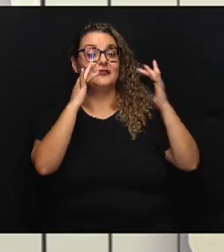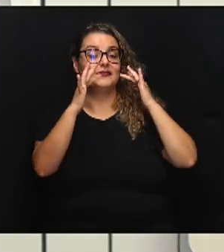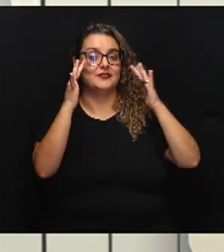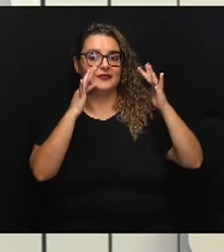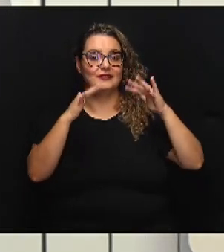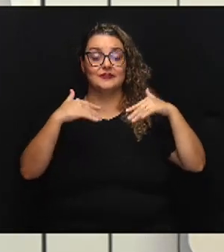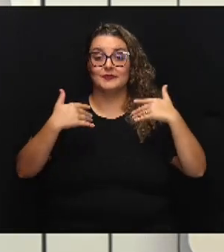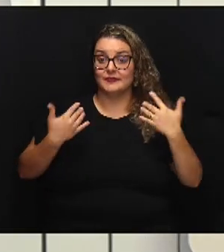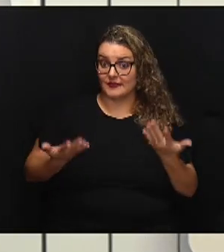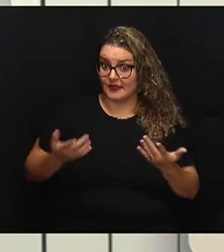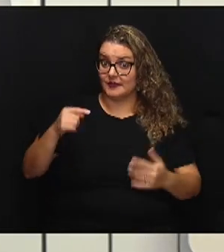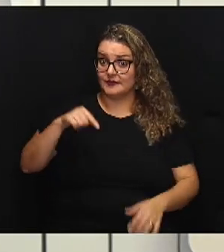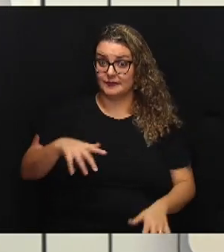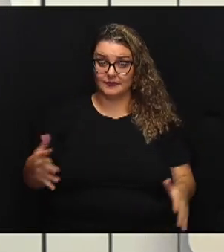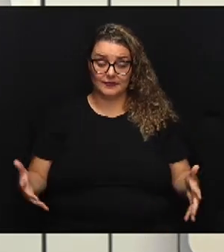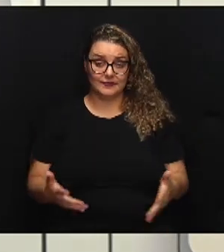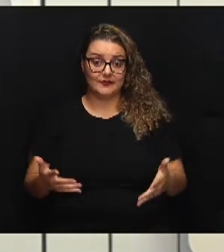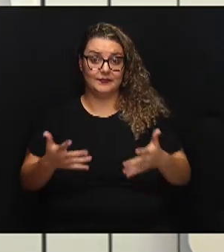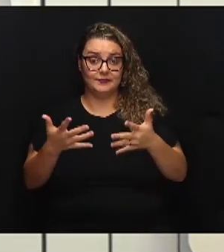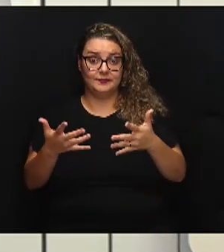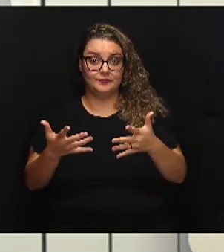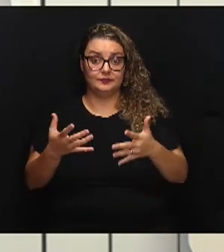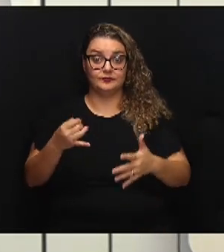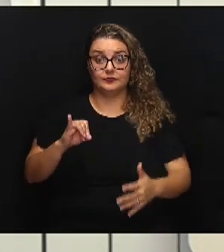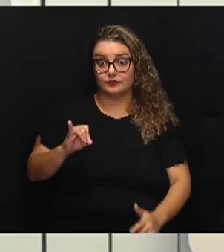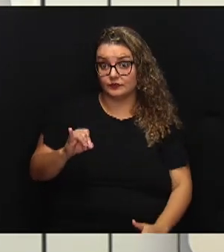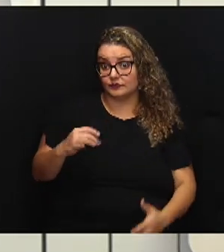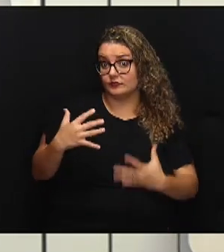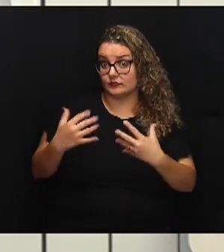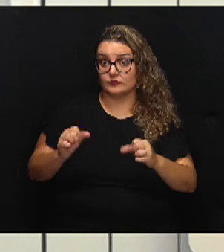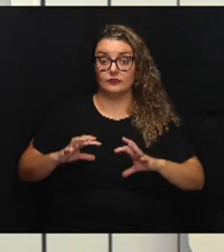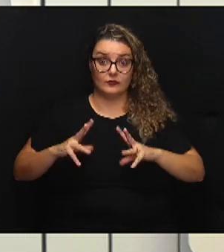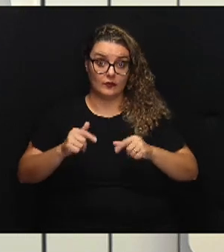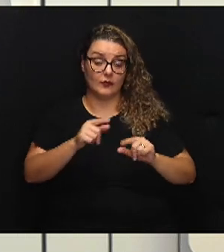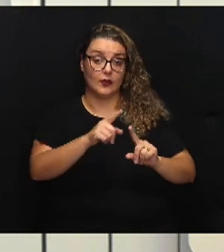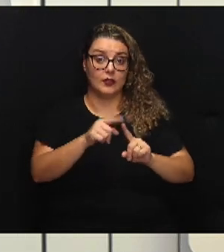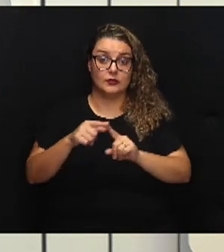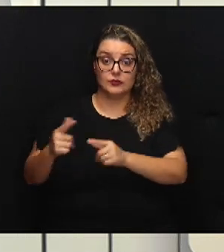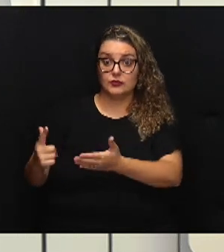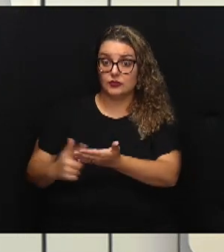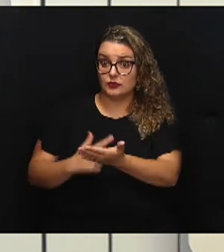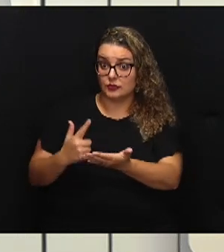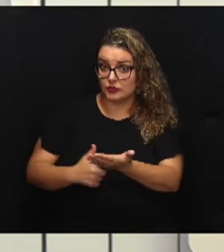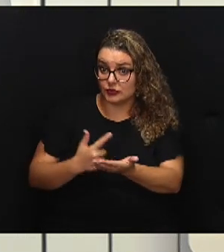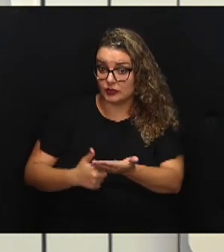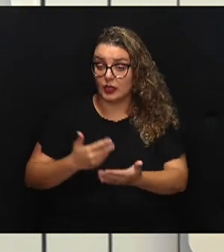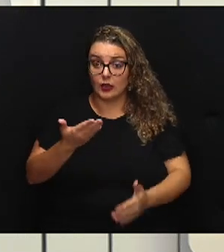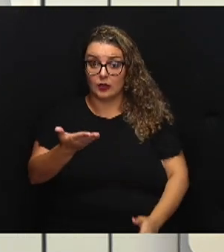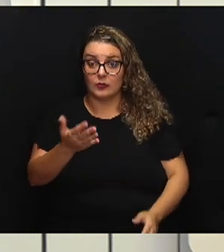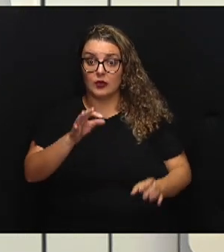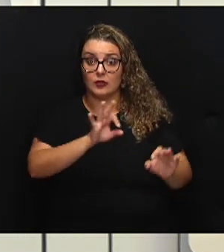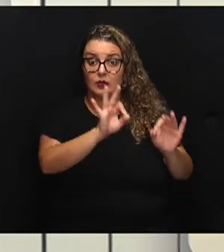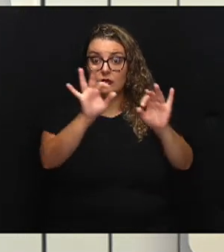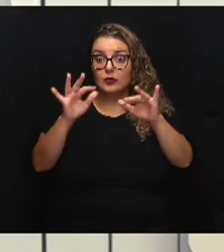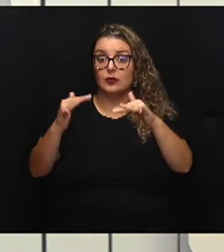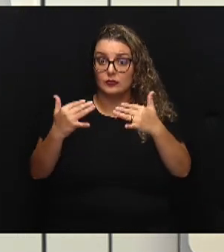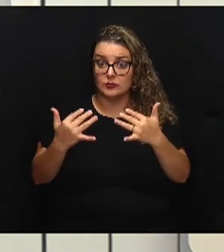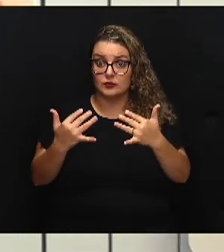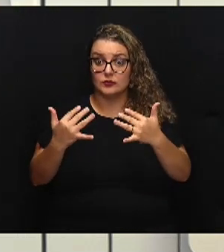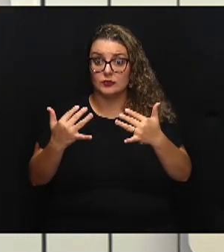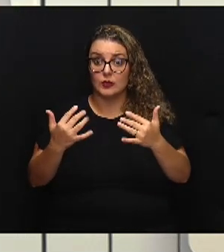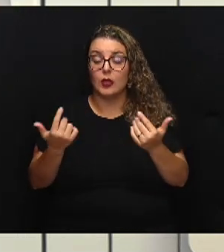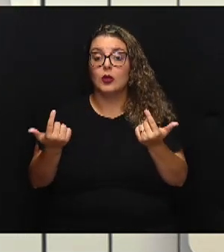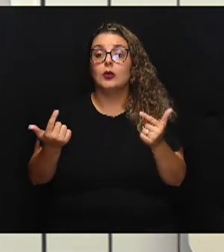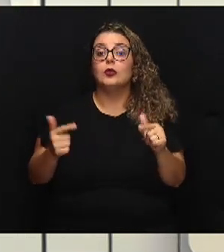Então, sobre esta iniciativa, se será aceito todos os gêneros literários, para você que está nos assistindo, onde